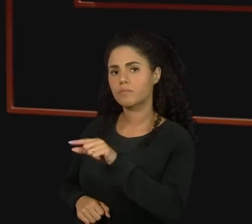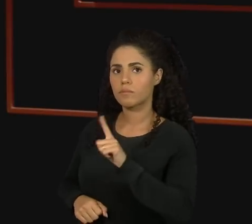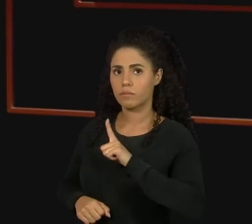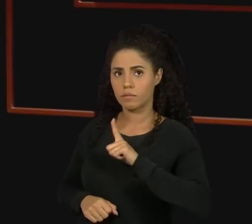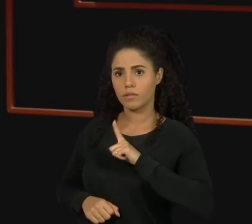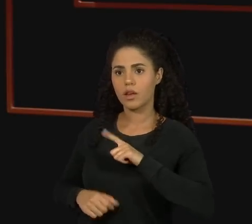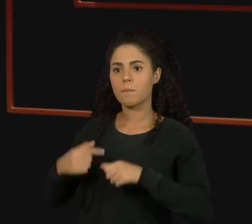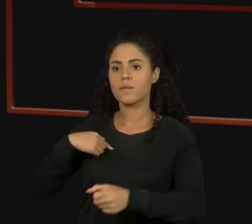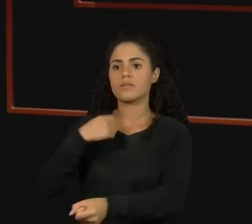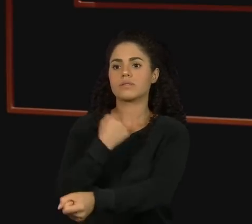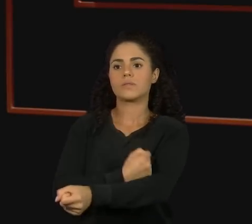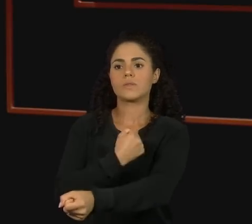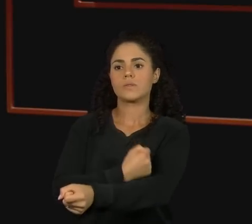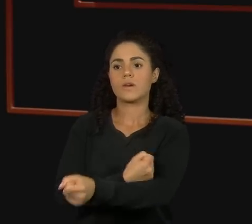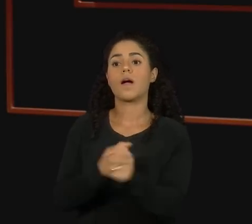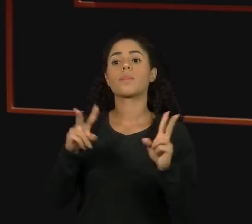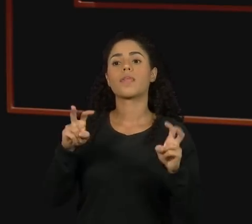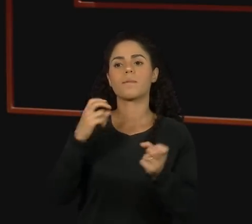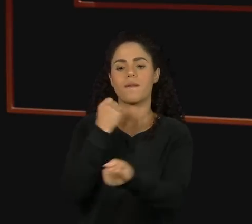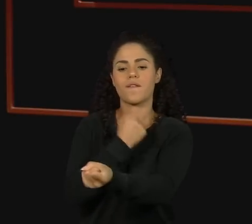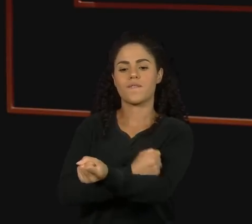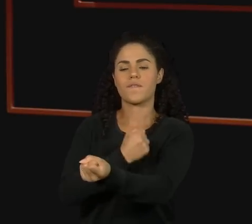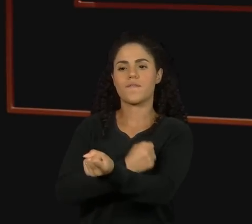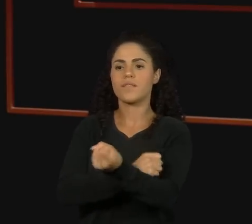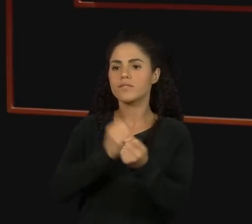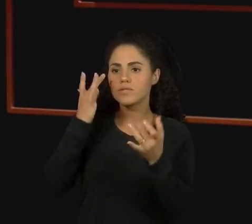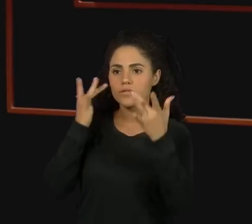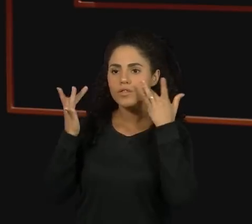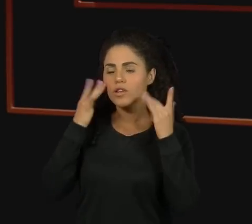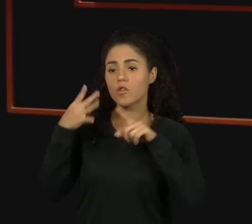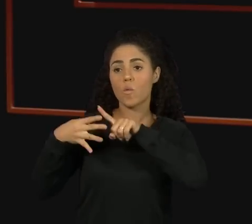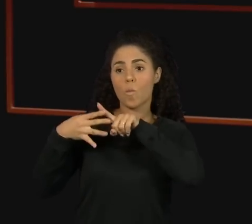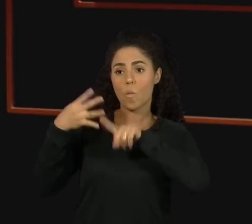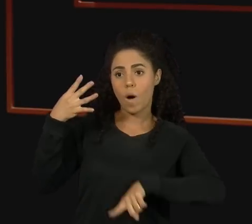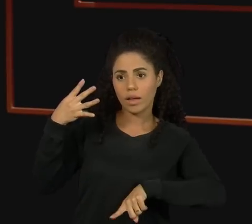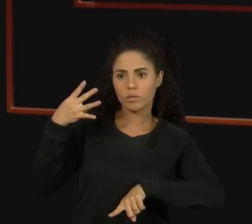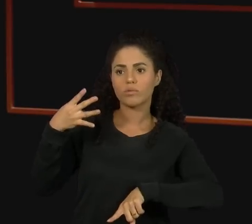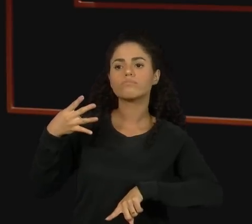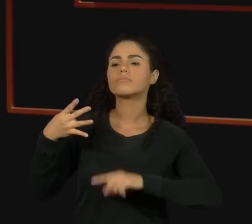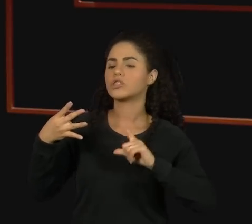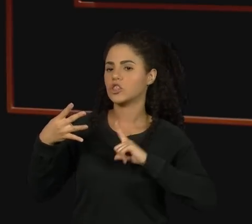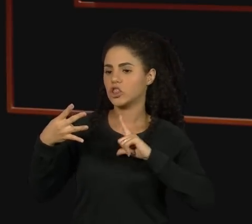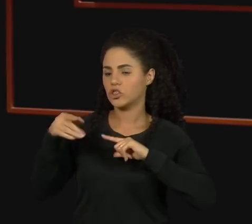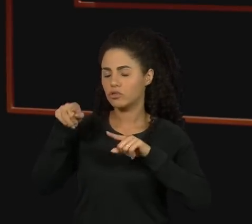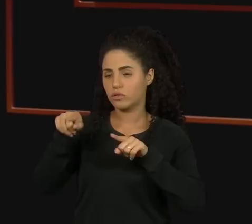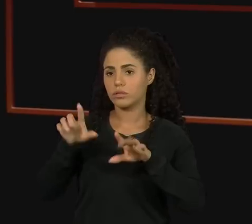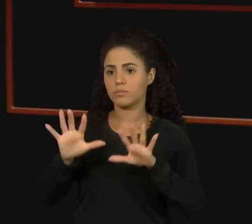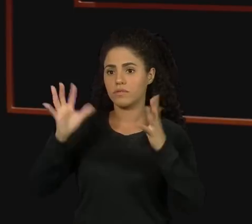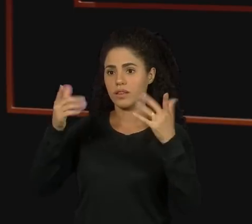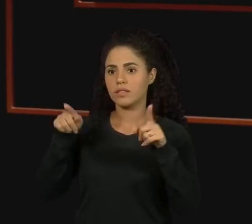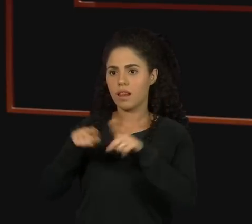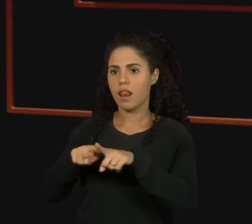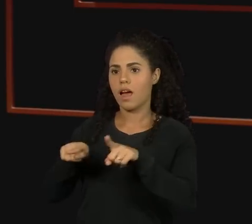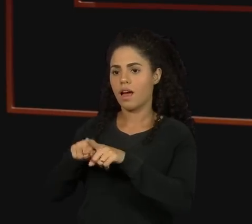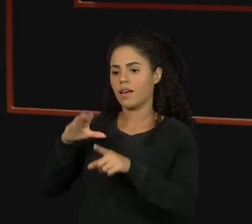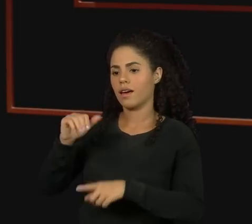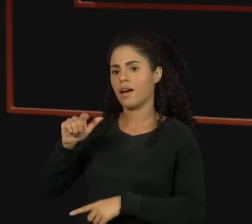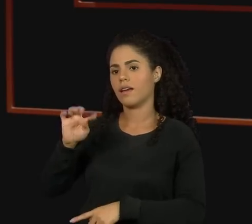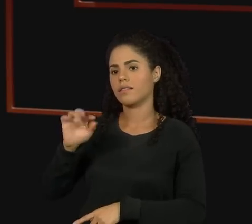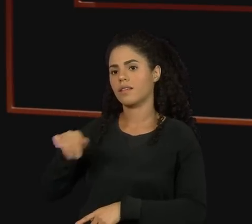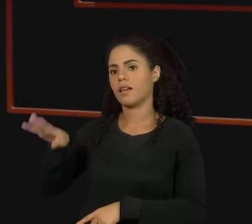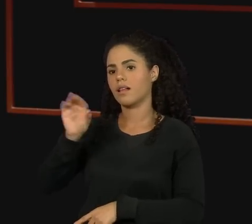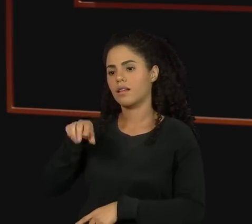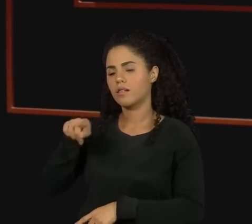Meu Vício é o Teatro. Que eram 4 peças que eu havia feito nesse festival do Rotary Club em Catalão e 4 que eu